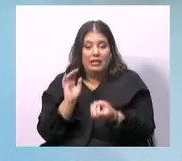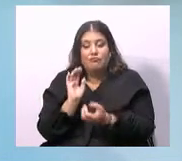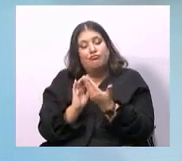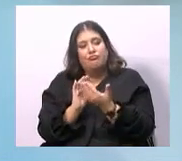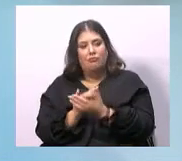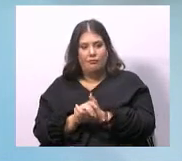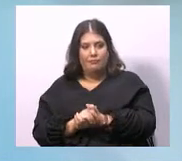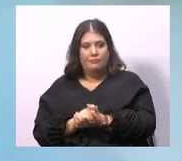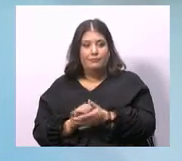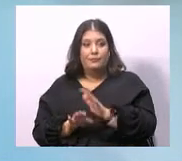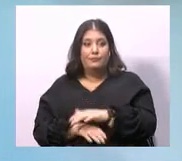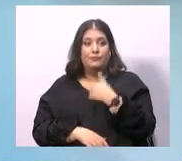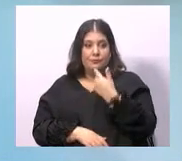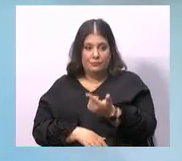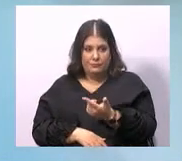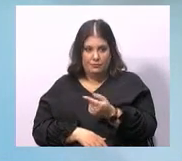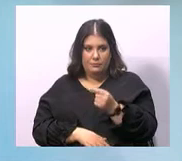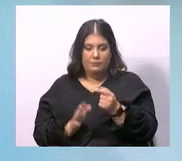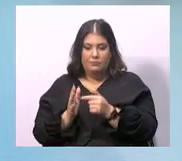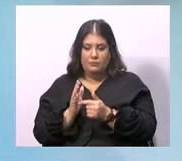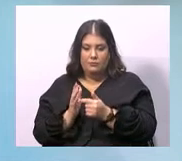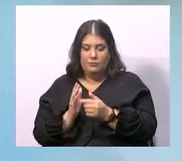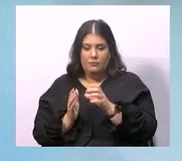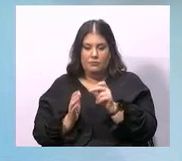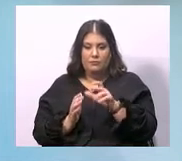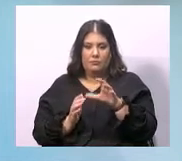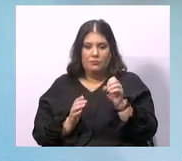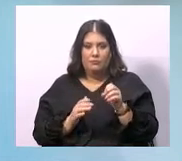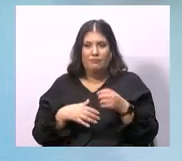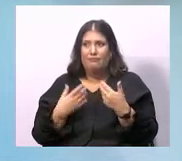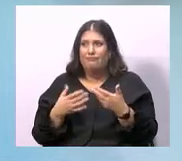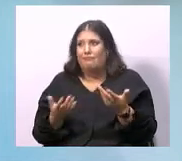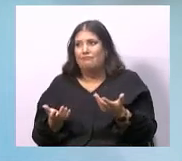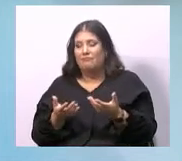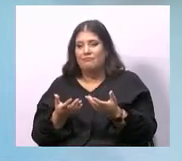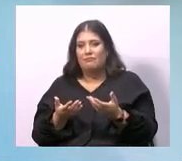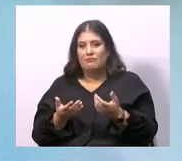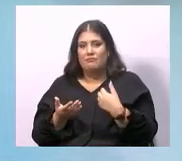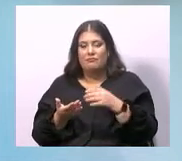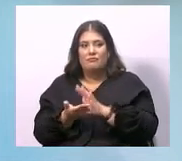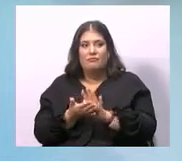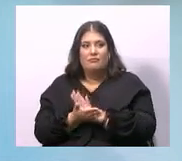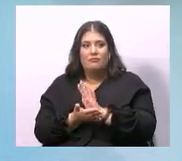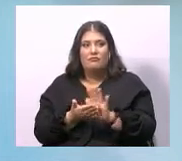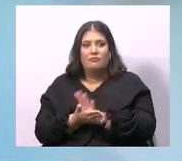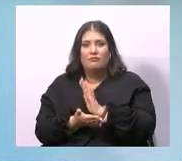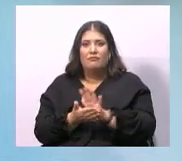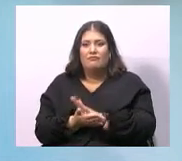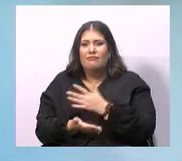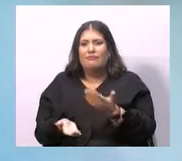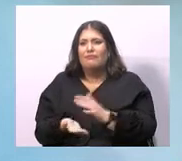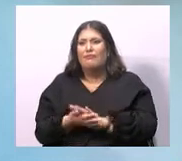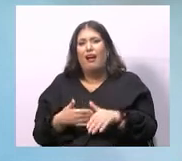aparece. É por isso que eu digo, doutor, que aquilo não deve ser calo, porque aquilo não faz, não embarra em nada, nem nada,